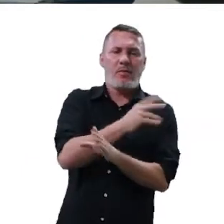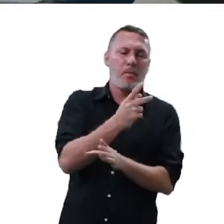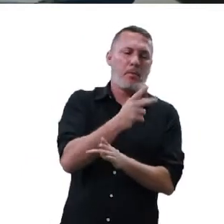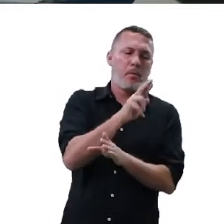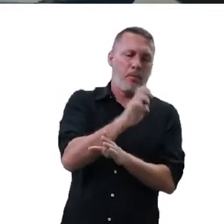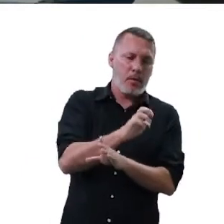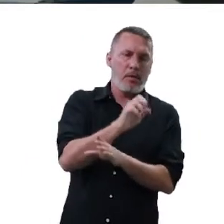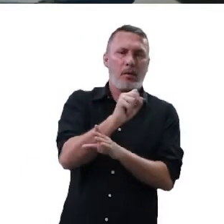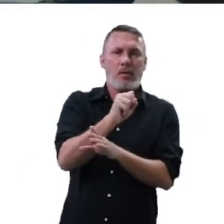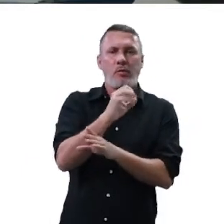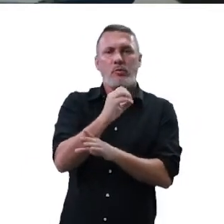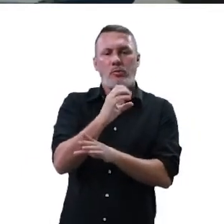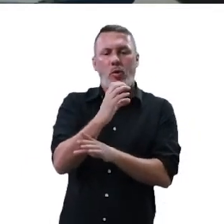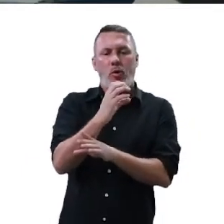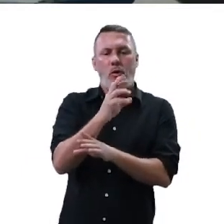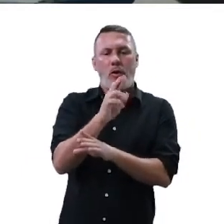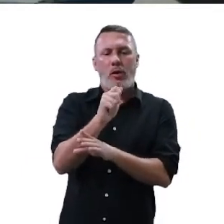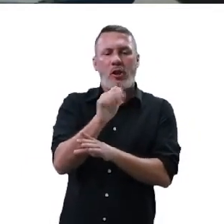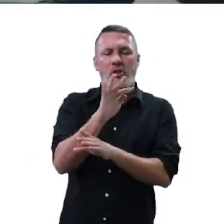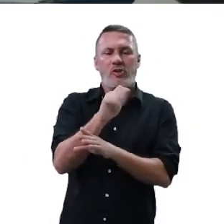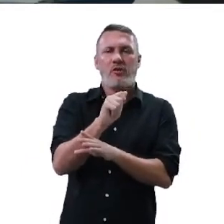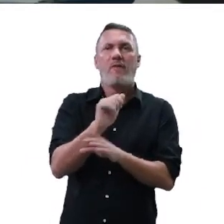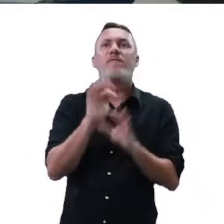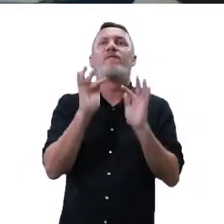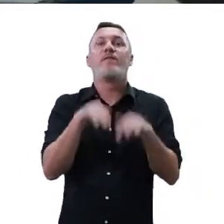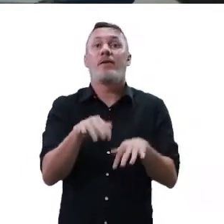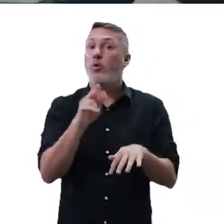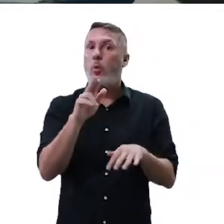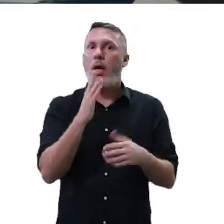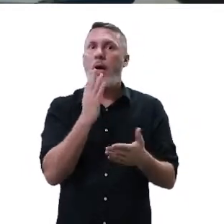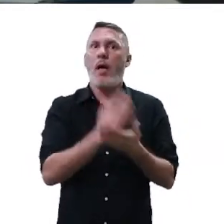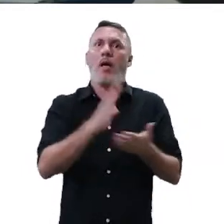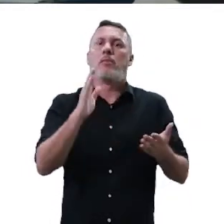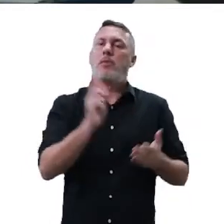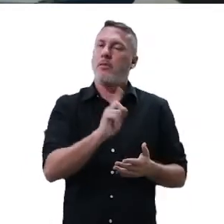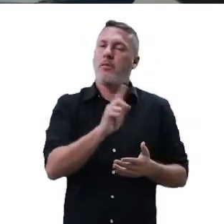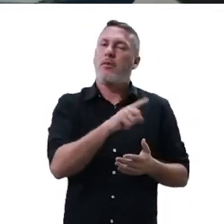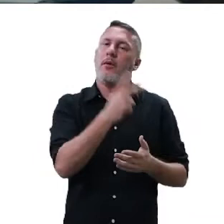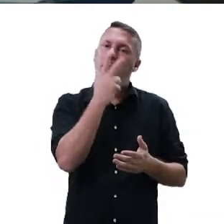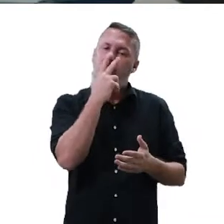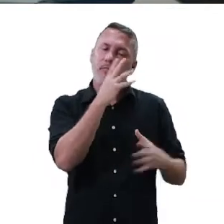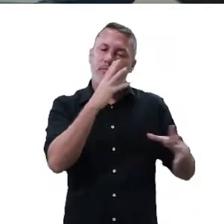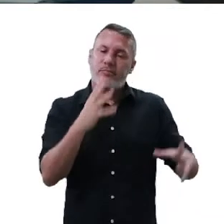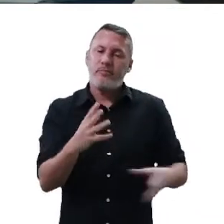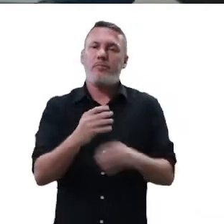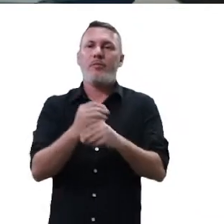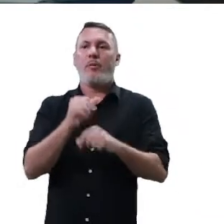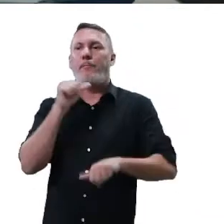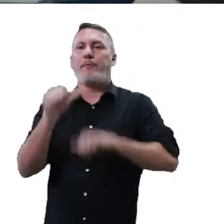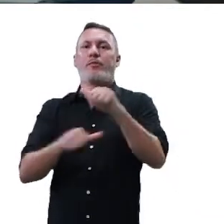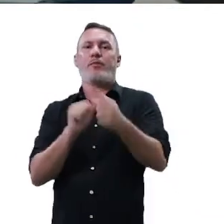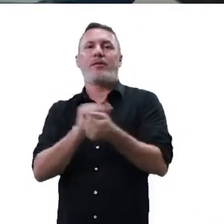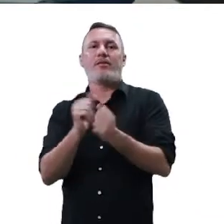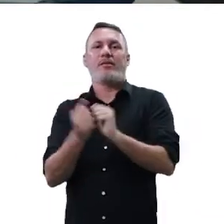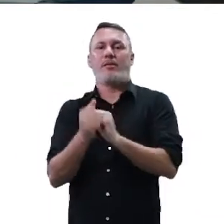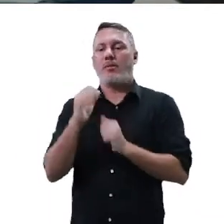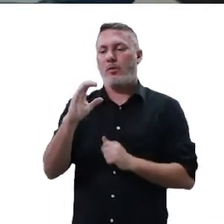dessa filosofia pré-socrática? É claro que quando a gente fala de fim, não é que ela acabou, mas aquela ênfase